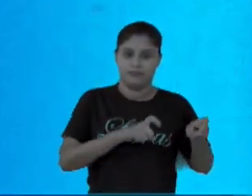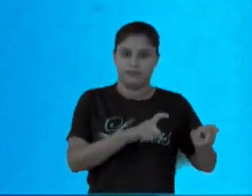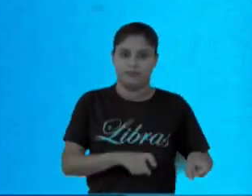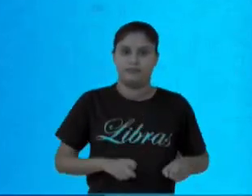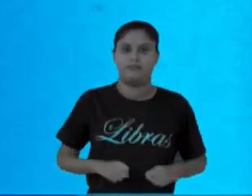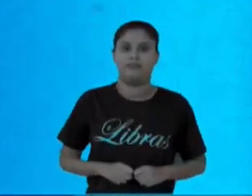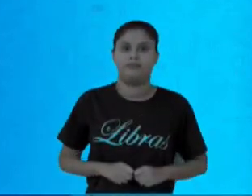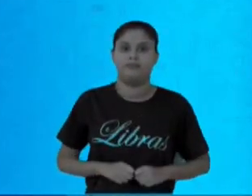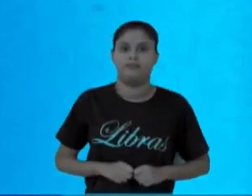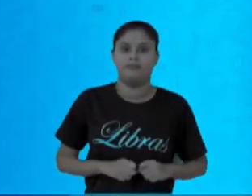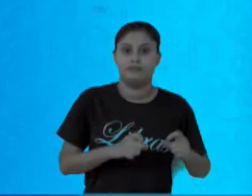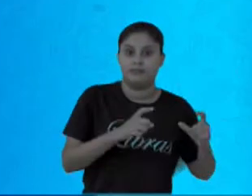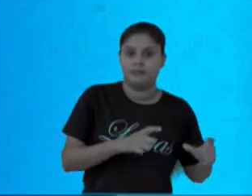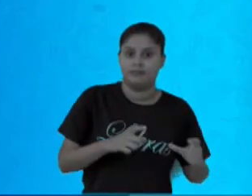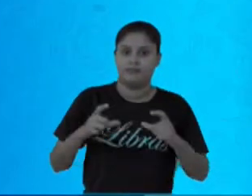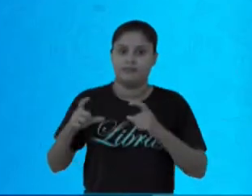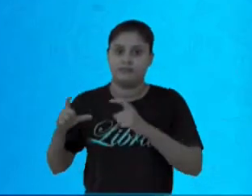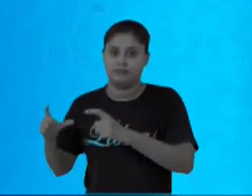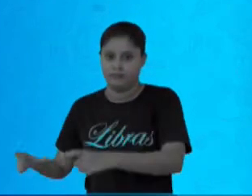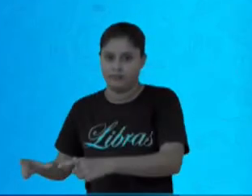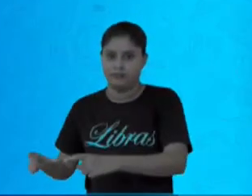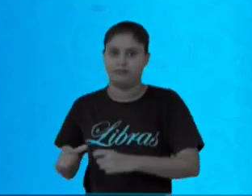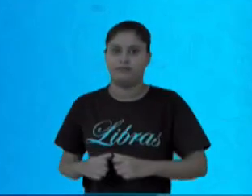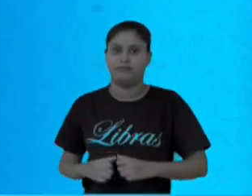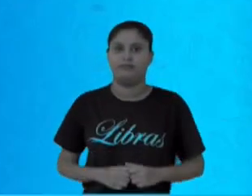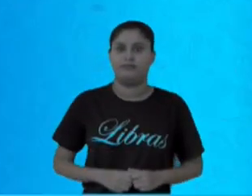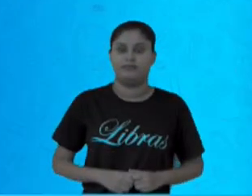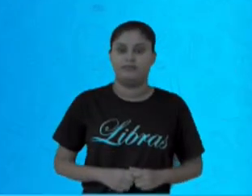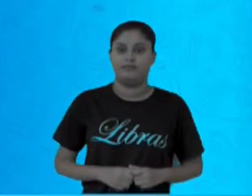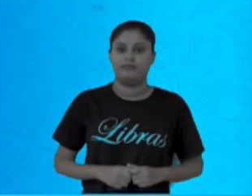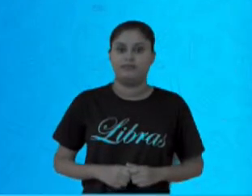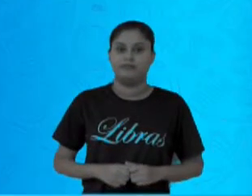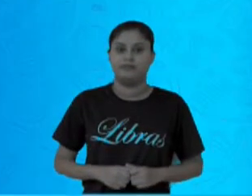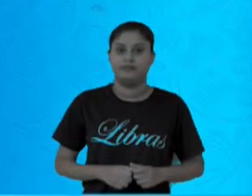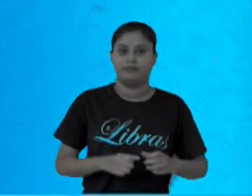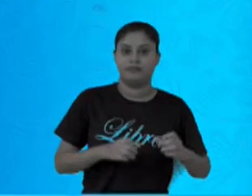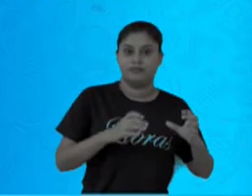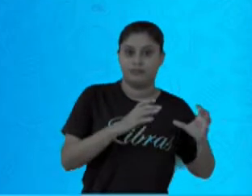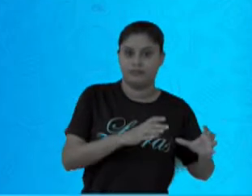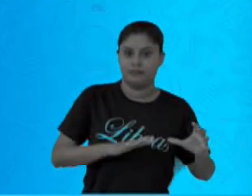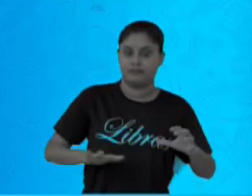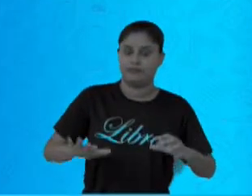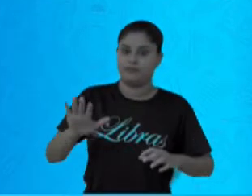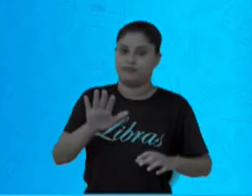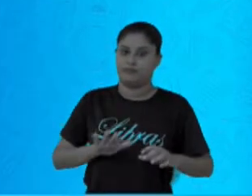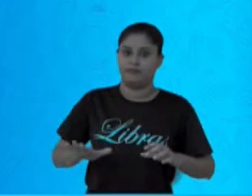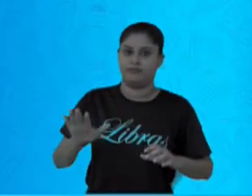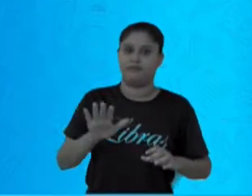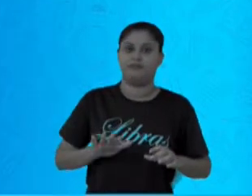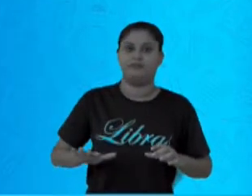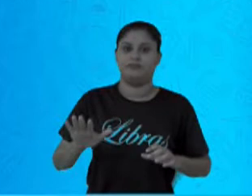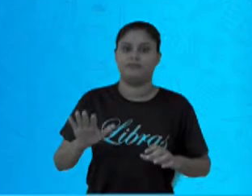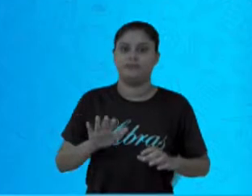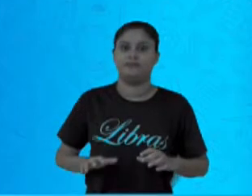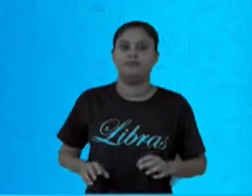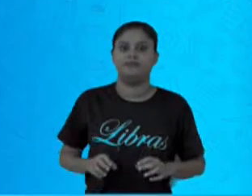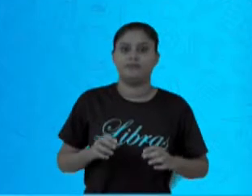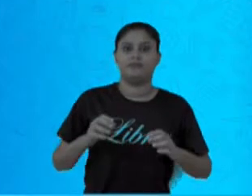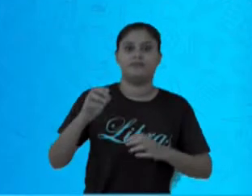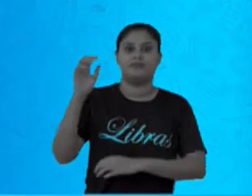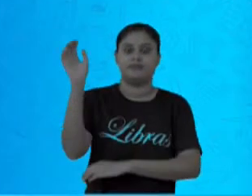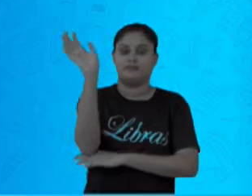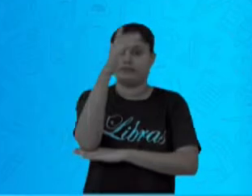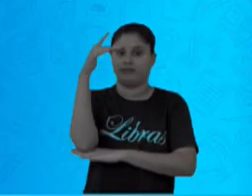Como que eu classifico o espaço rural? A comunidade rural é aquela comunidade formada por